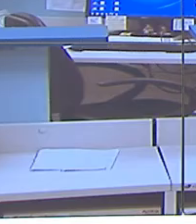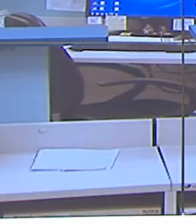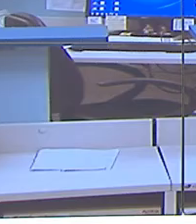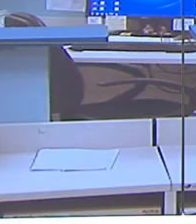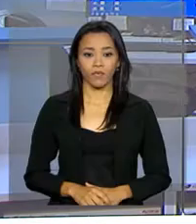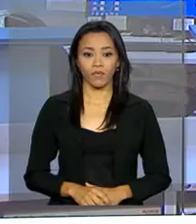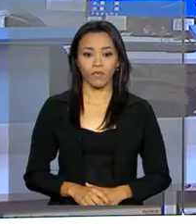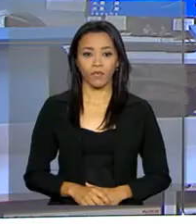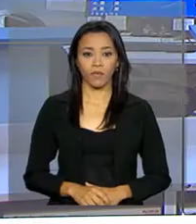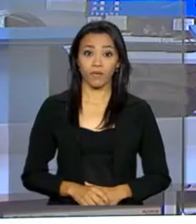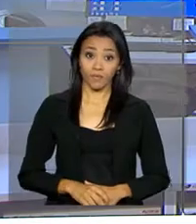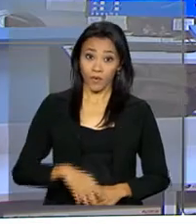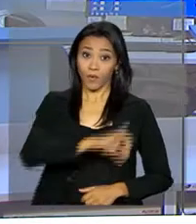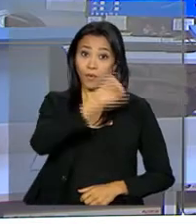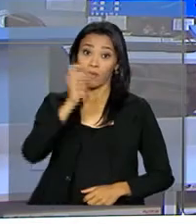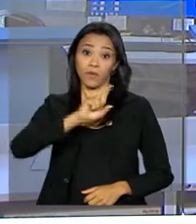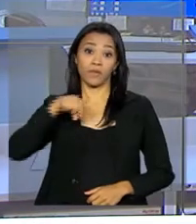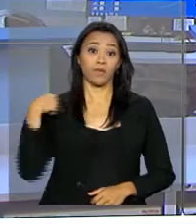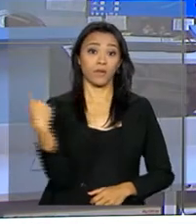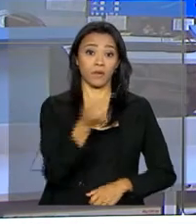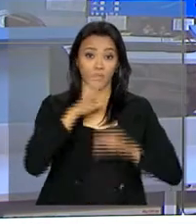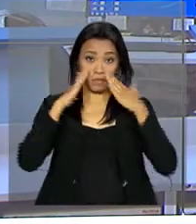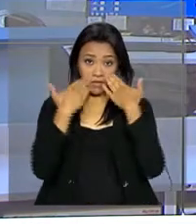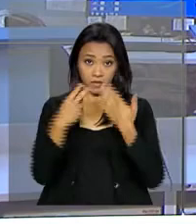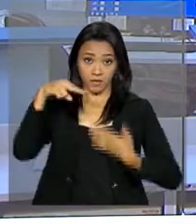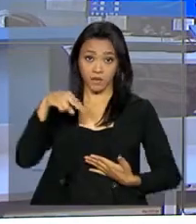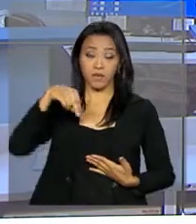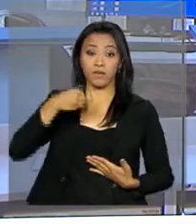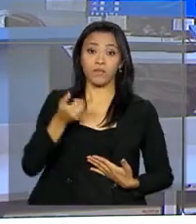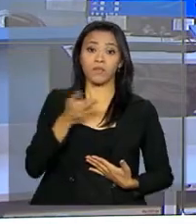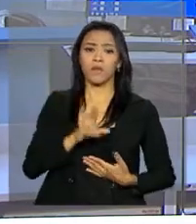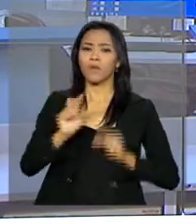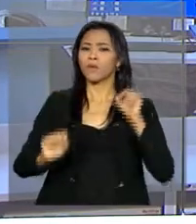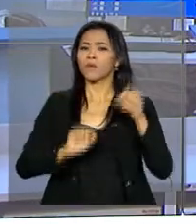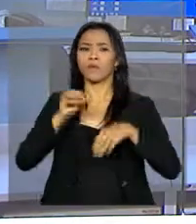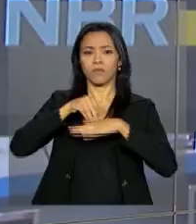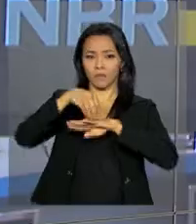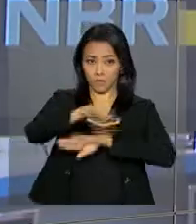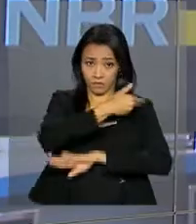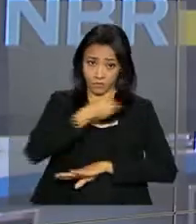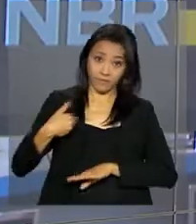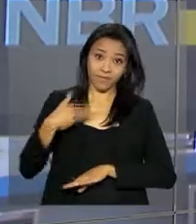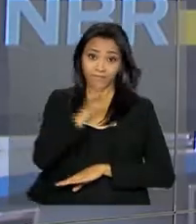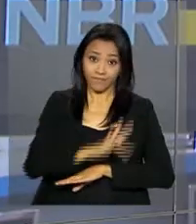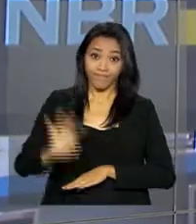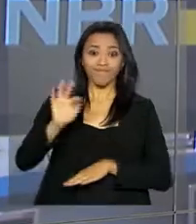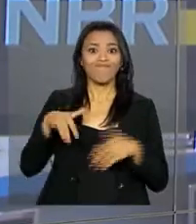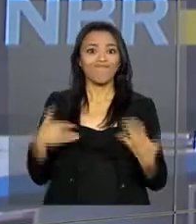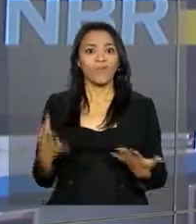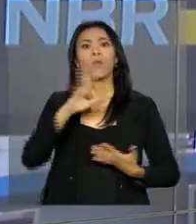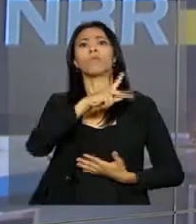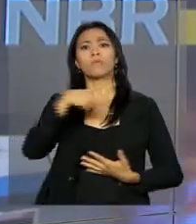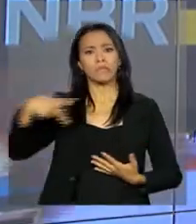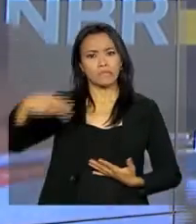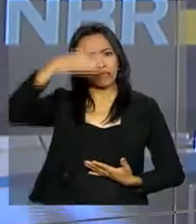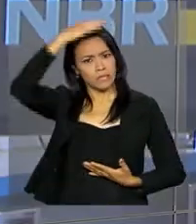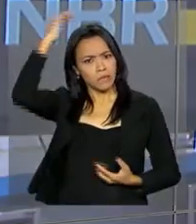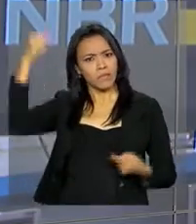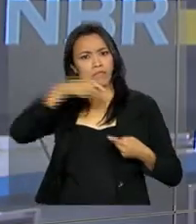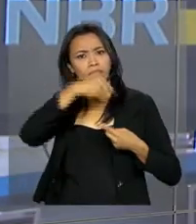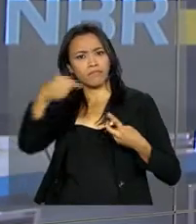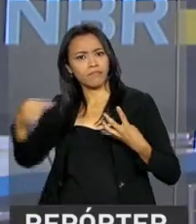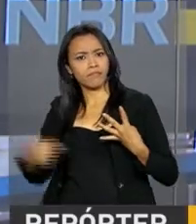lá voltamos com reporter br as notícias do governo federal o presidente michel temer e vários ministros